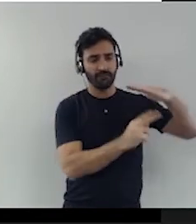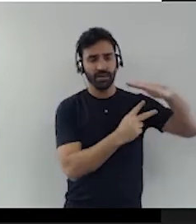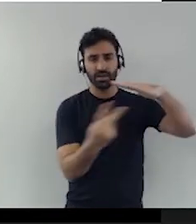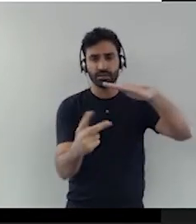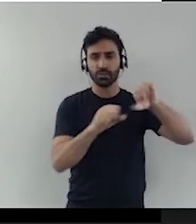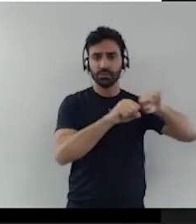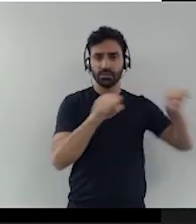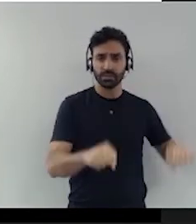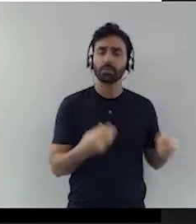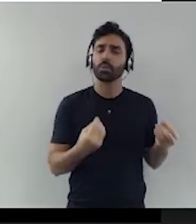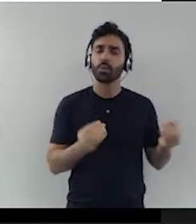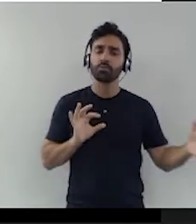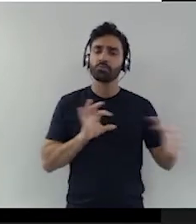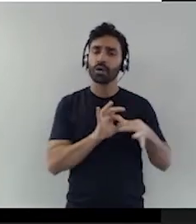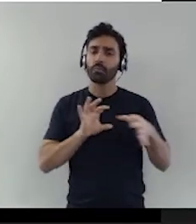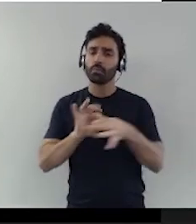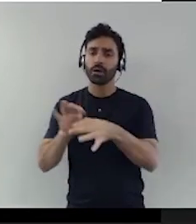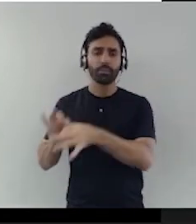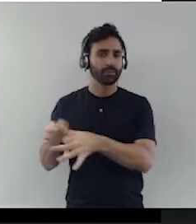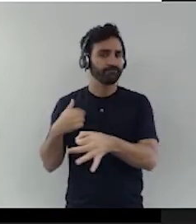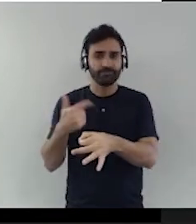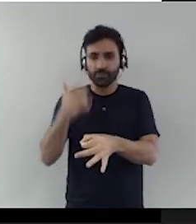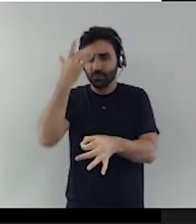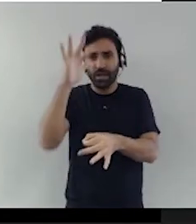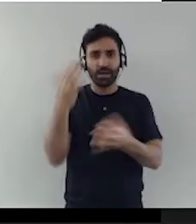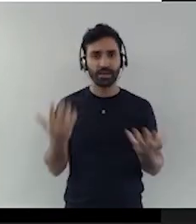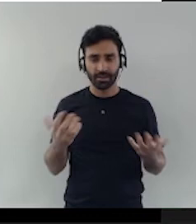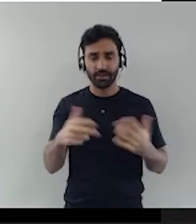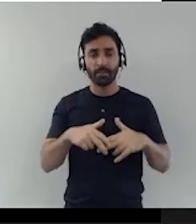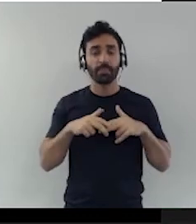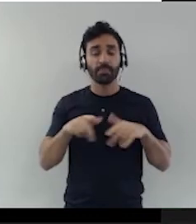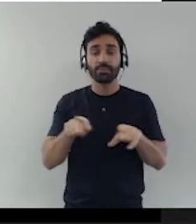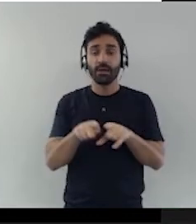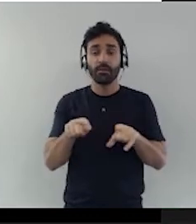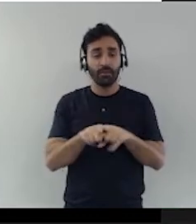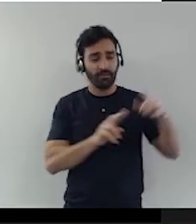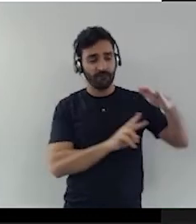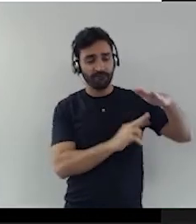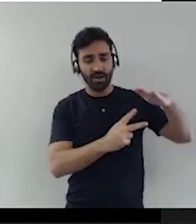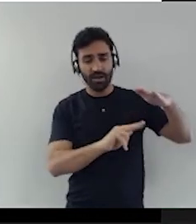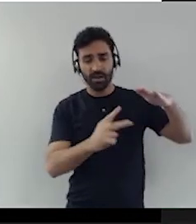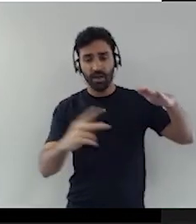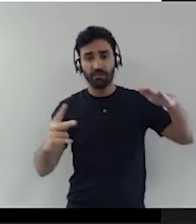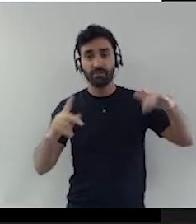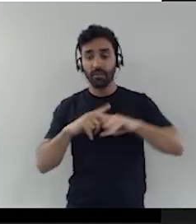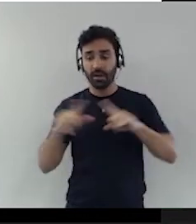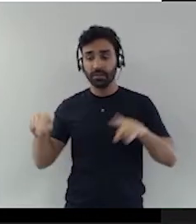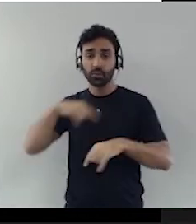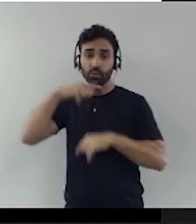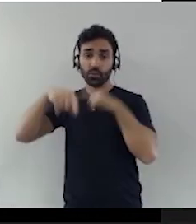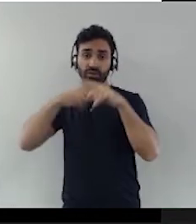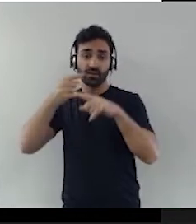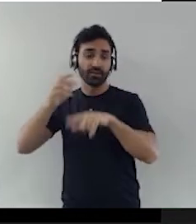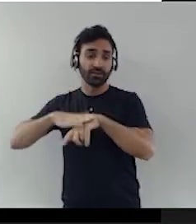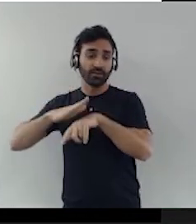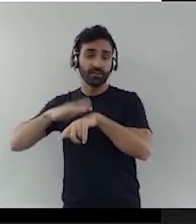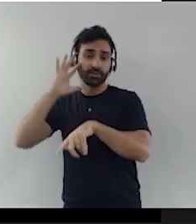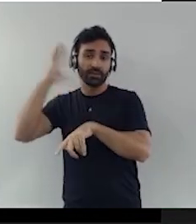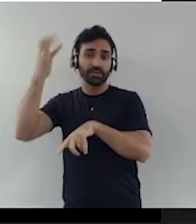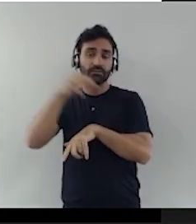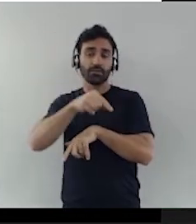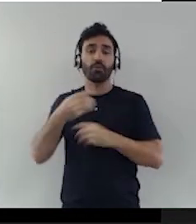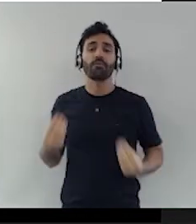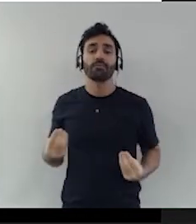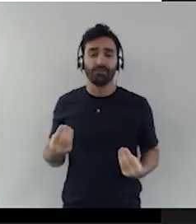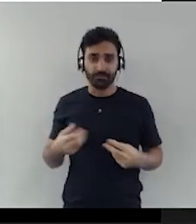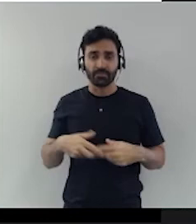A distribuição de probabilidade não representa a incerteza sobre variáveis fundamentais do modelo, e aí eu coloco em